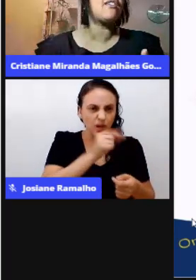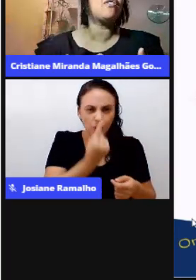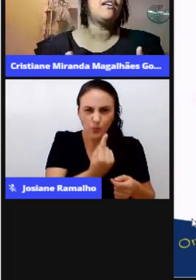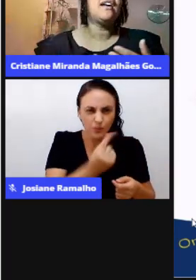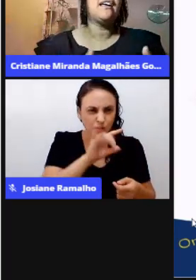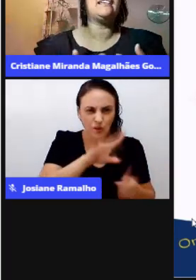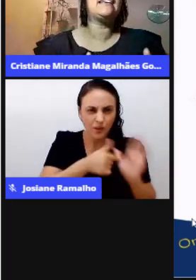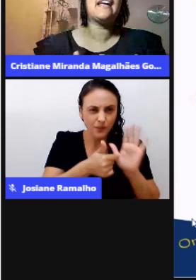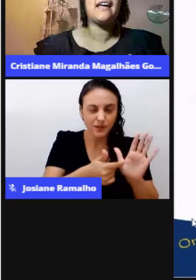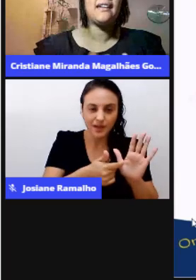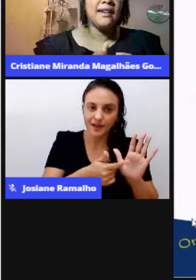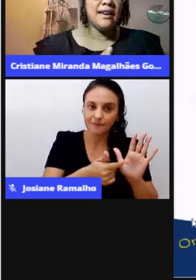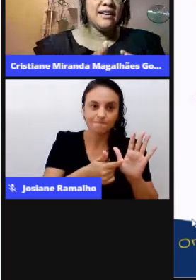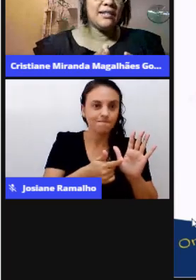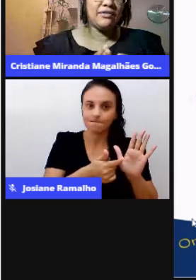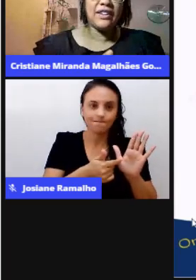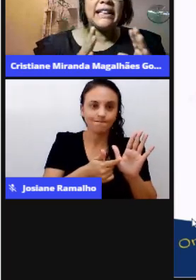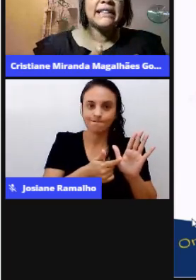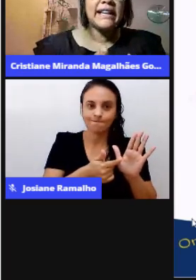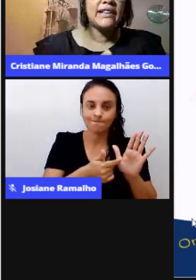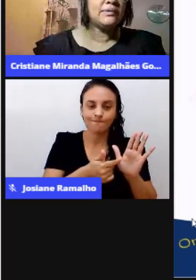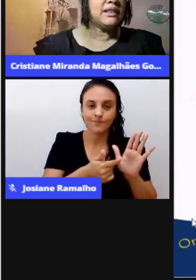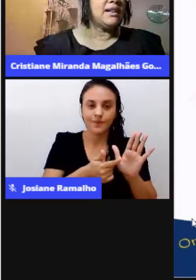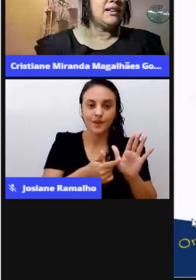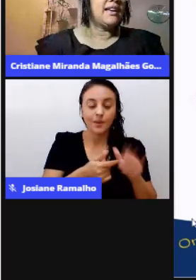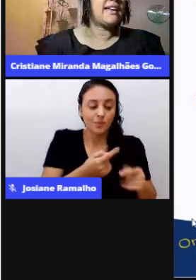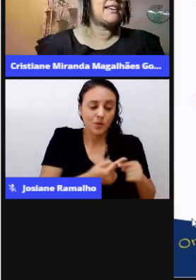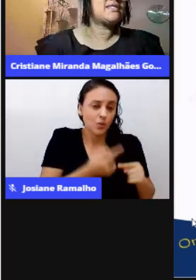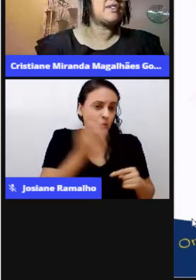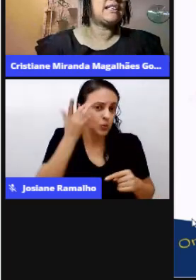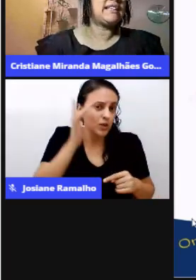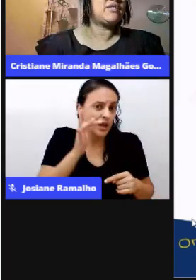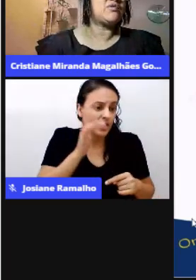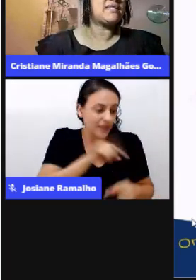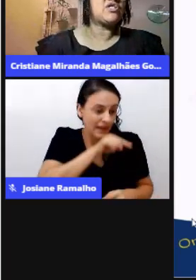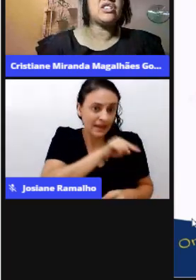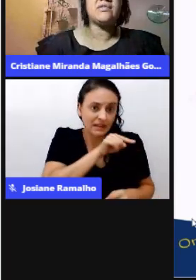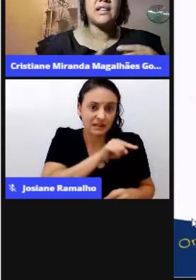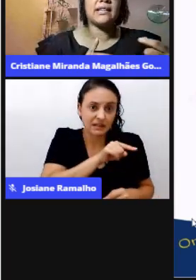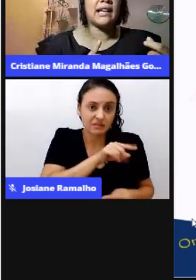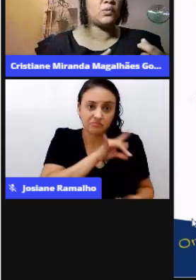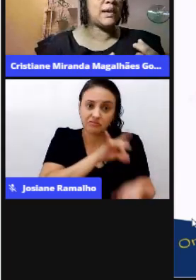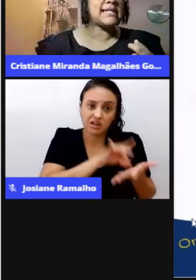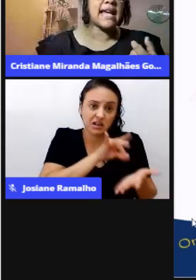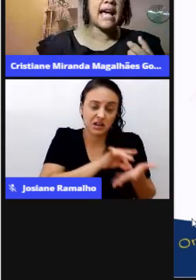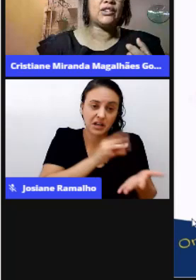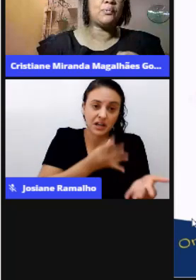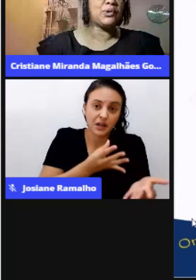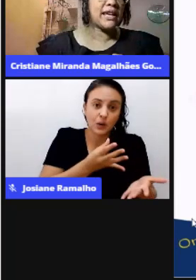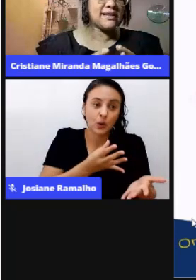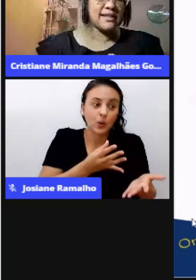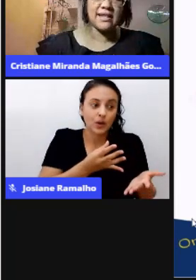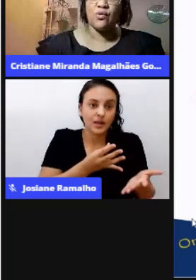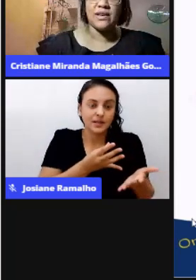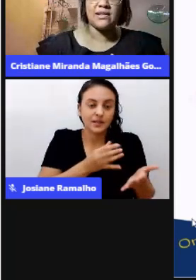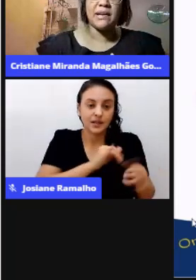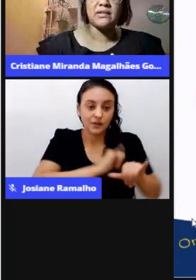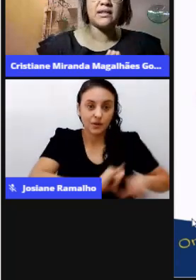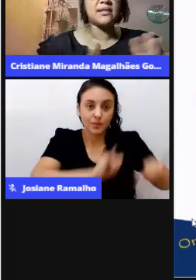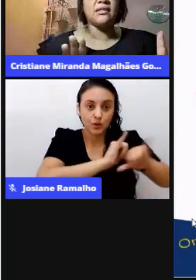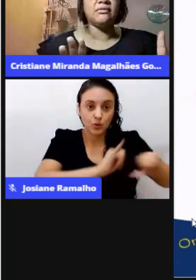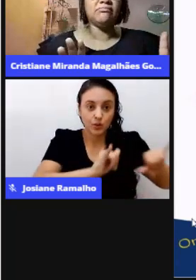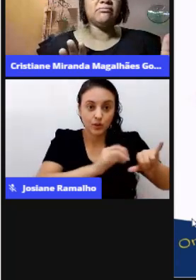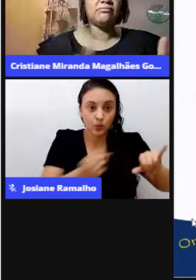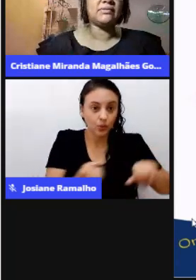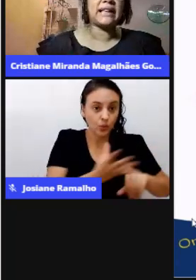se ele é verdadeiro. Esse verdadeiro no sentido se ele está atualizado, porque existem conhecimentos